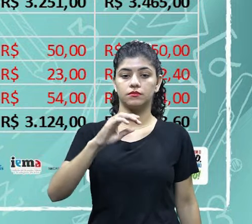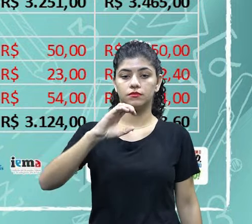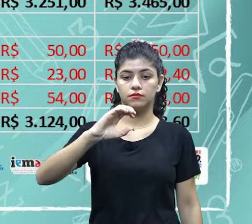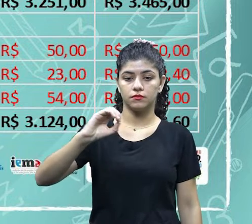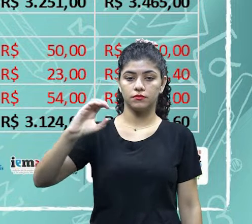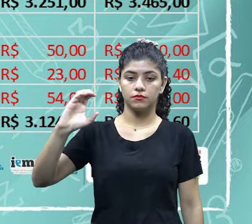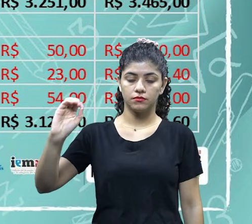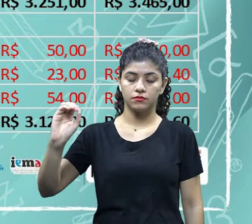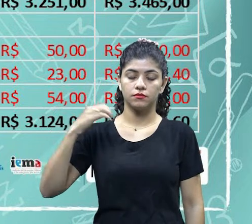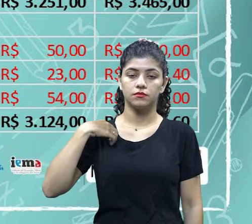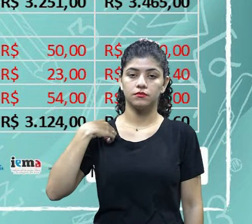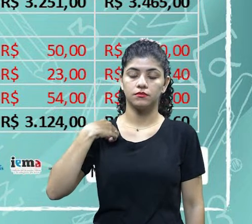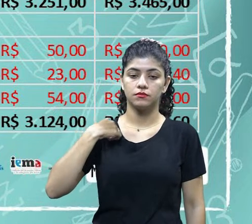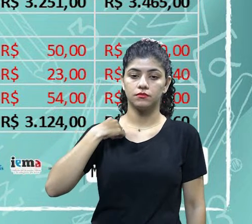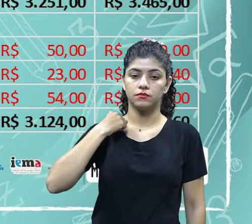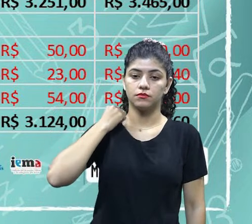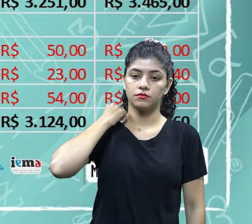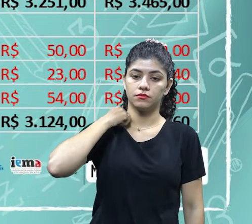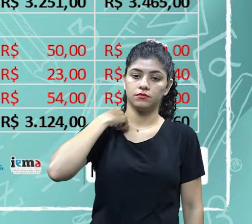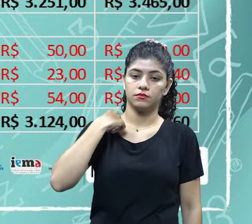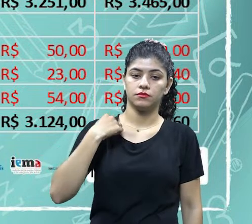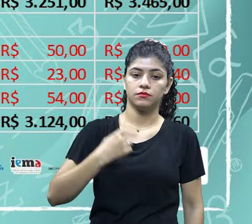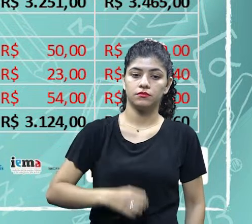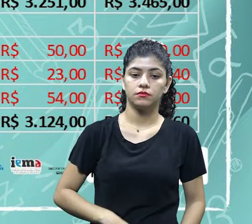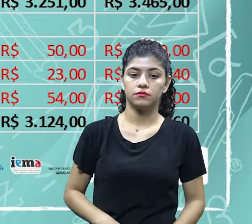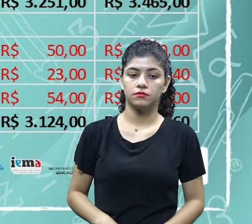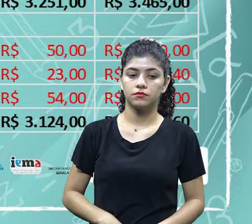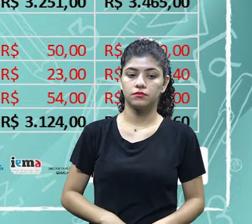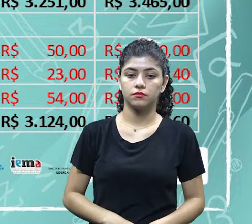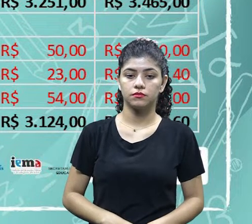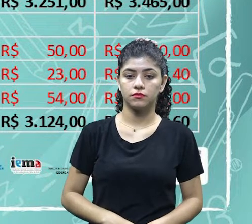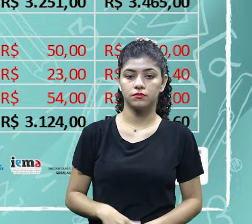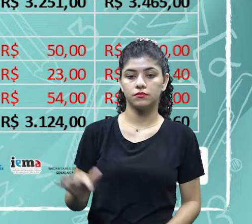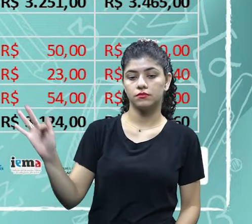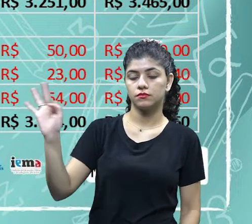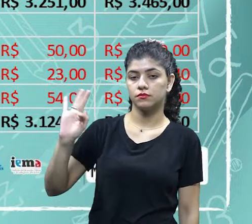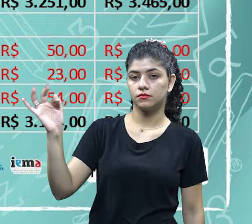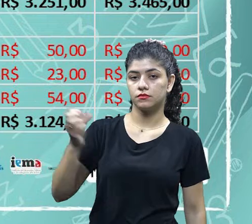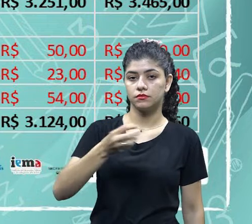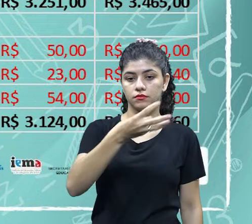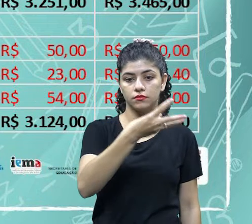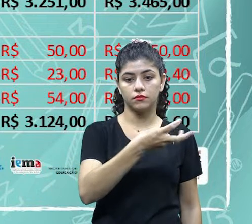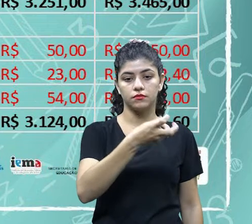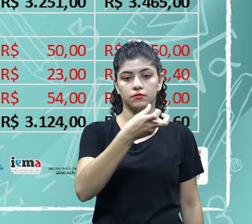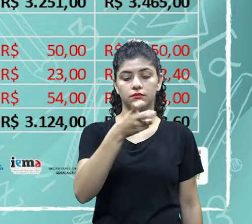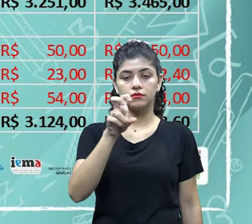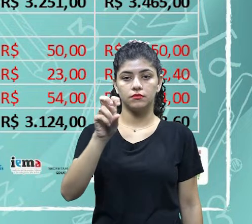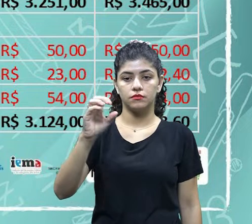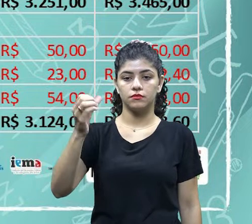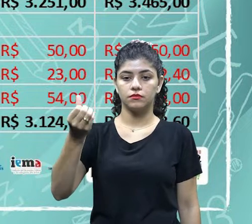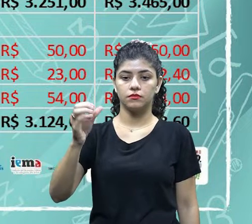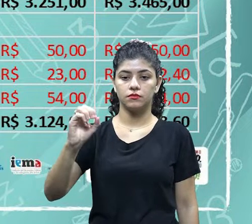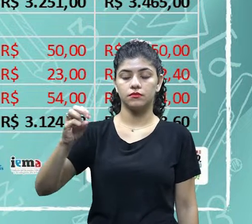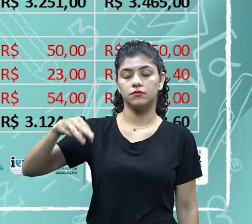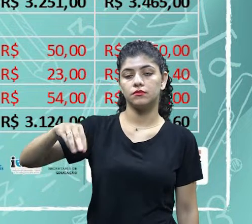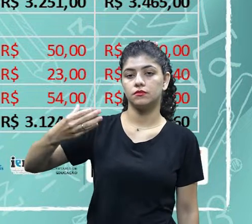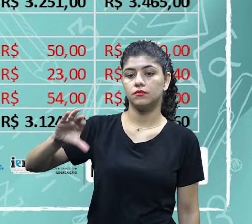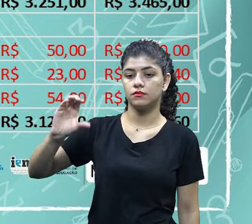3.400, né? Eu busquei o valor lá naquela primeira planilha. Fevereiro, 3.560, março,